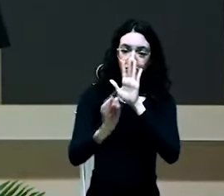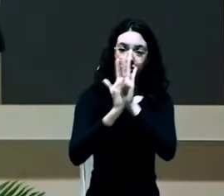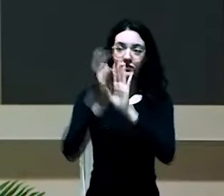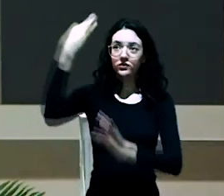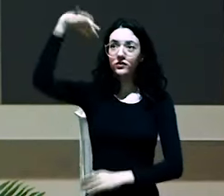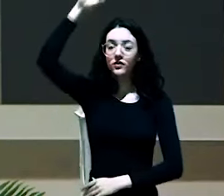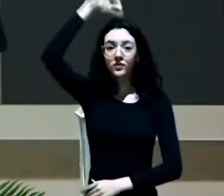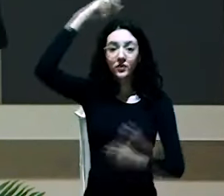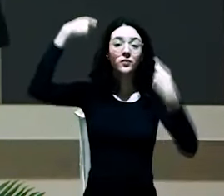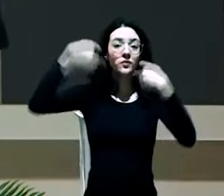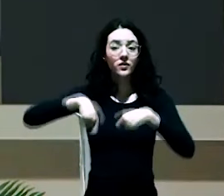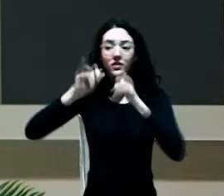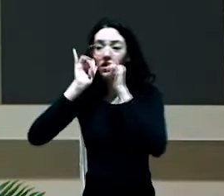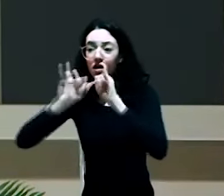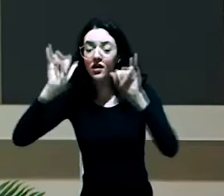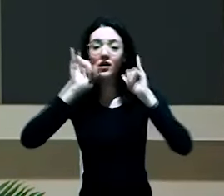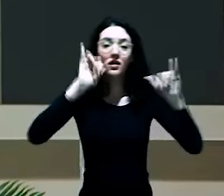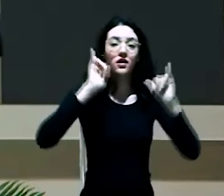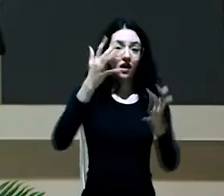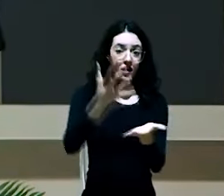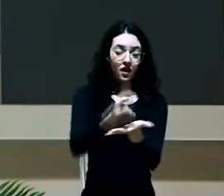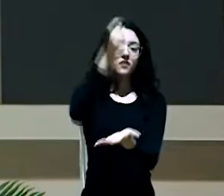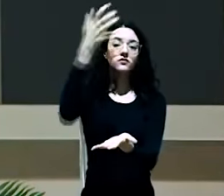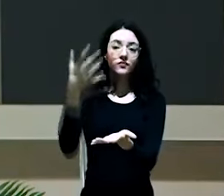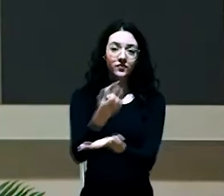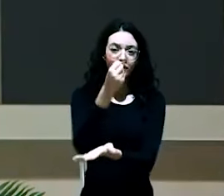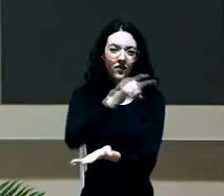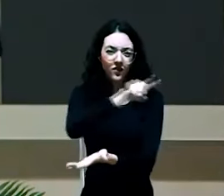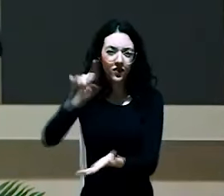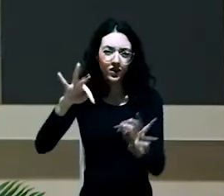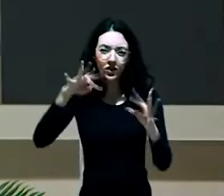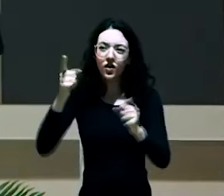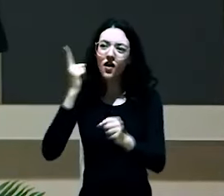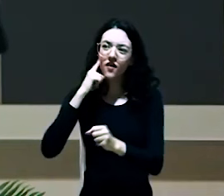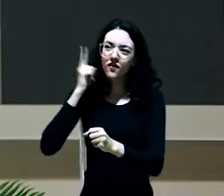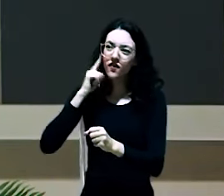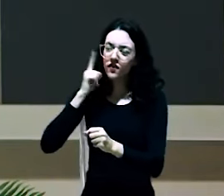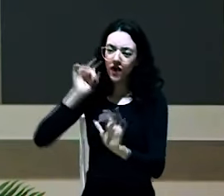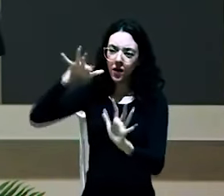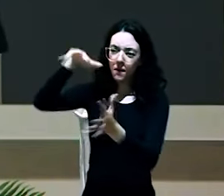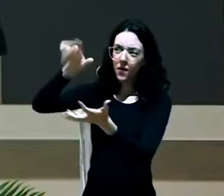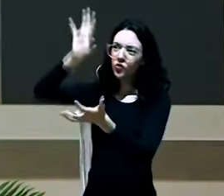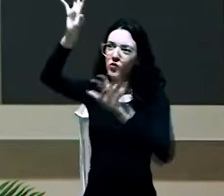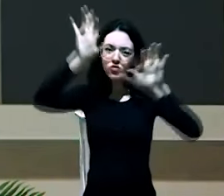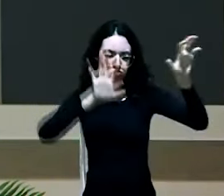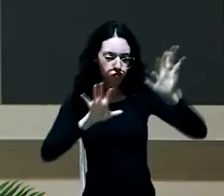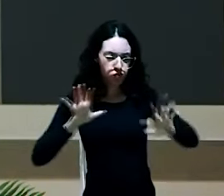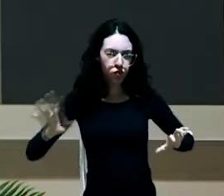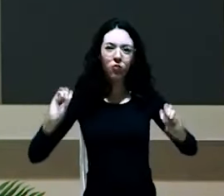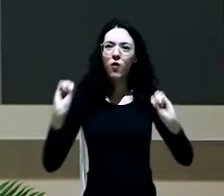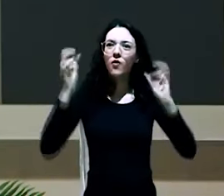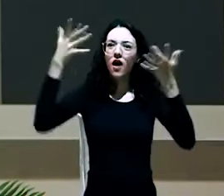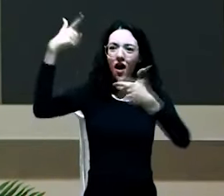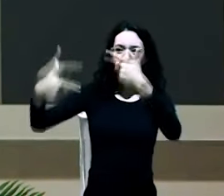será arrebatado. Olha para o mundo que está acontecendo, olha para Israel o que está acontecendo, o relógio de Deus, as profecias de